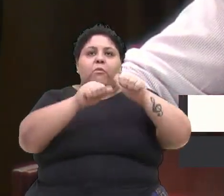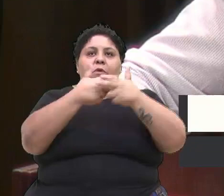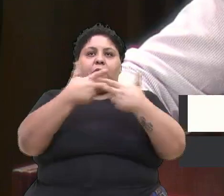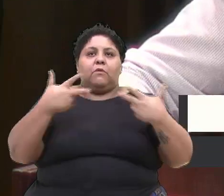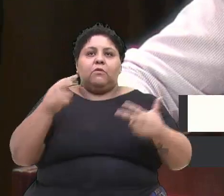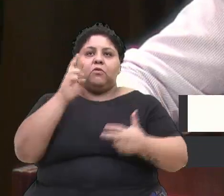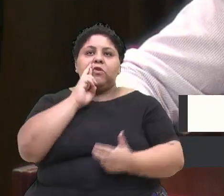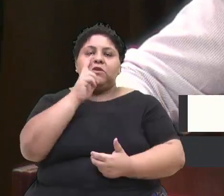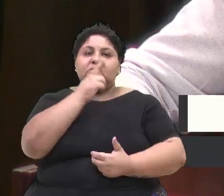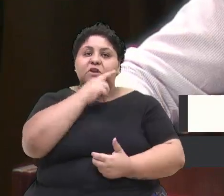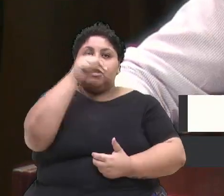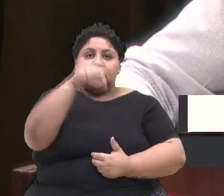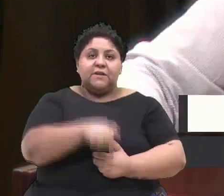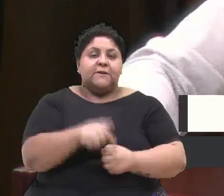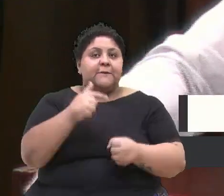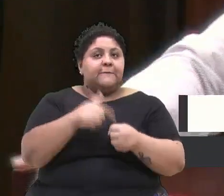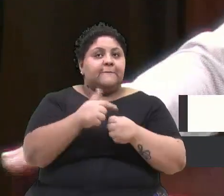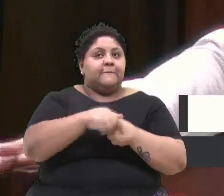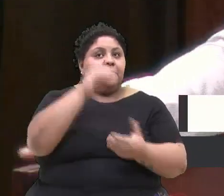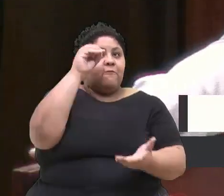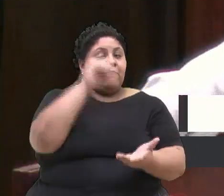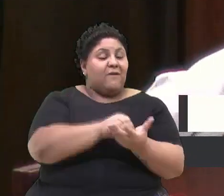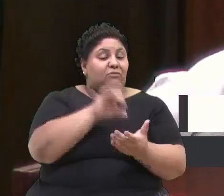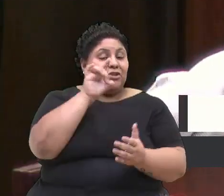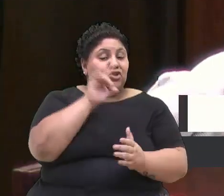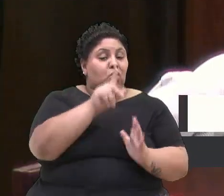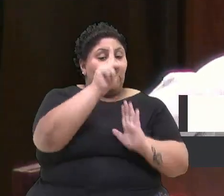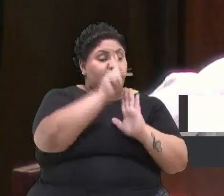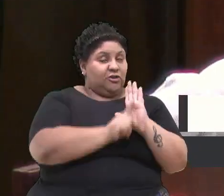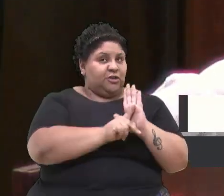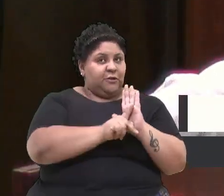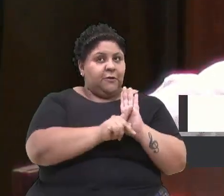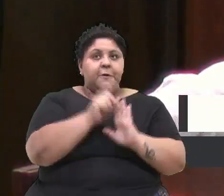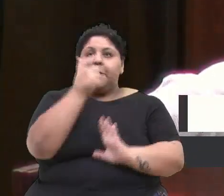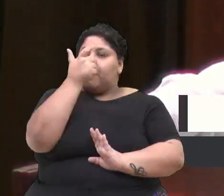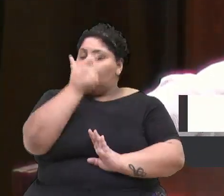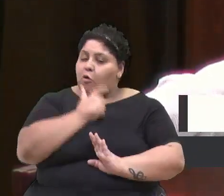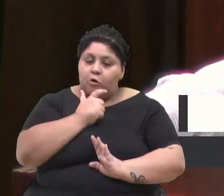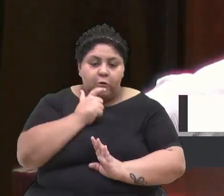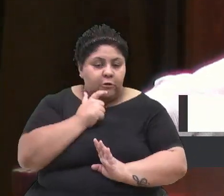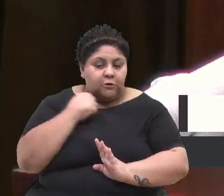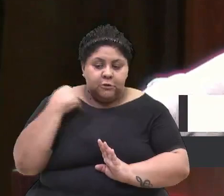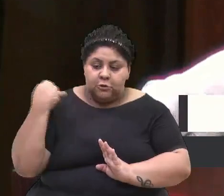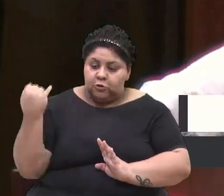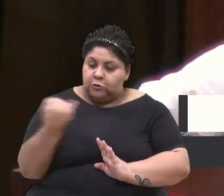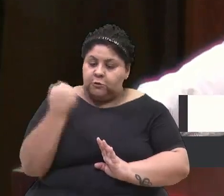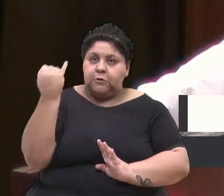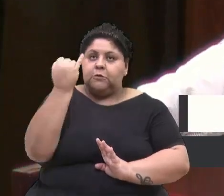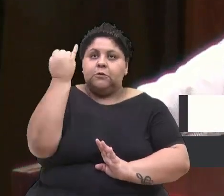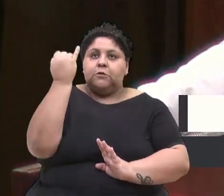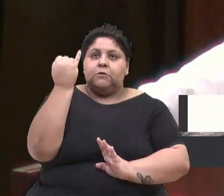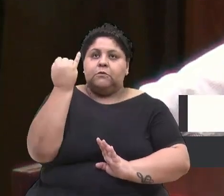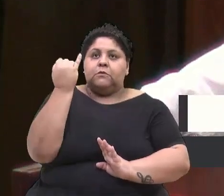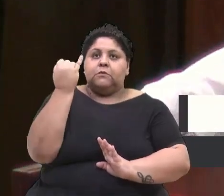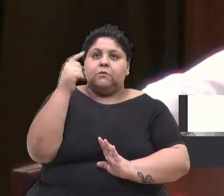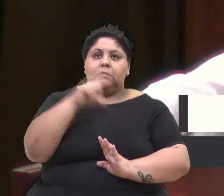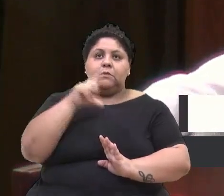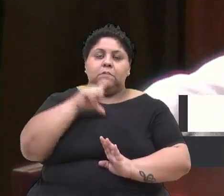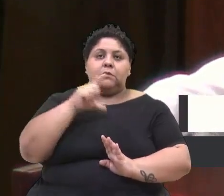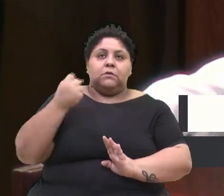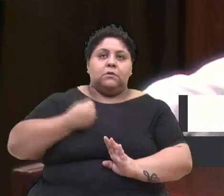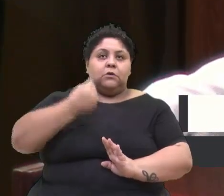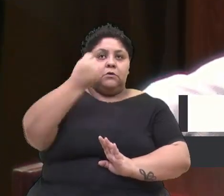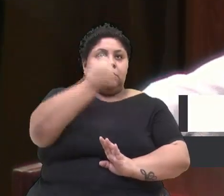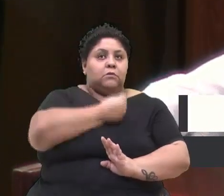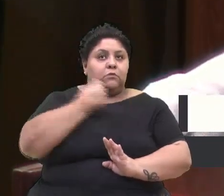nossa cidade. Falta apenas o projeto. Então, eu acho que é uma questão importante, na medida que nós temos um número